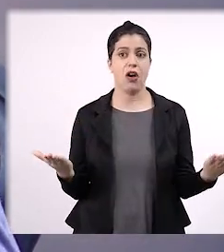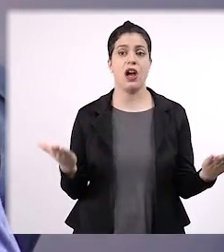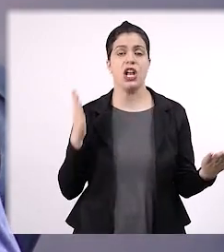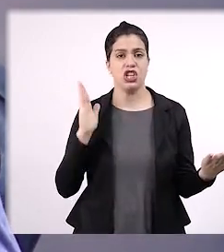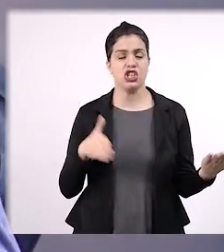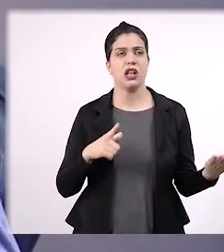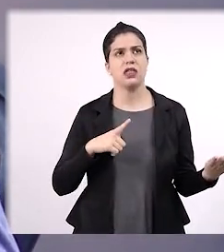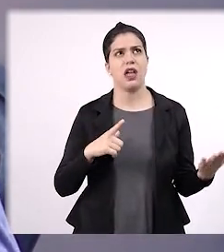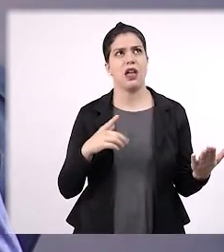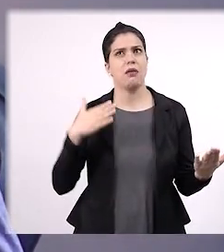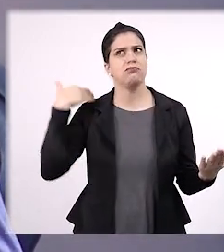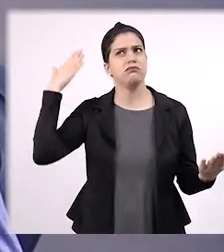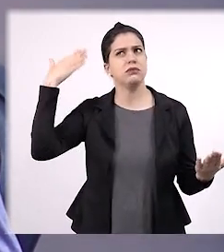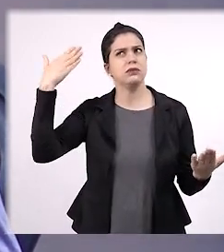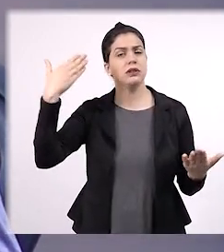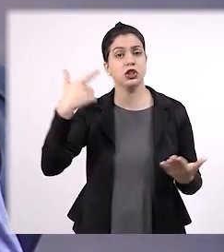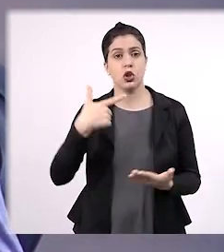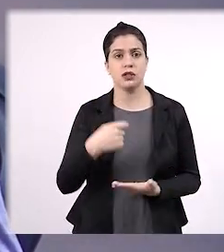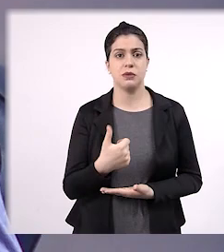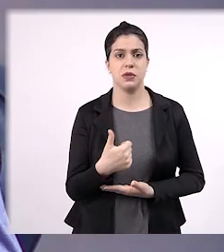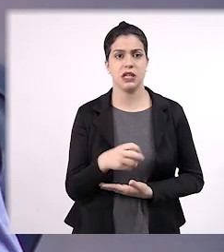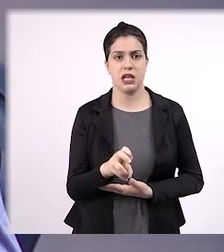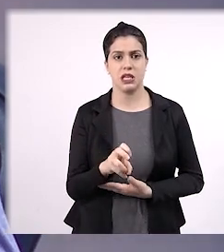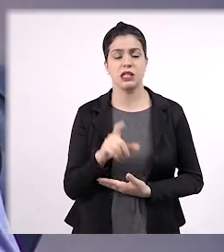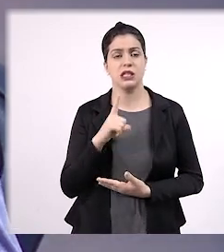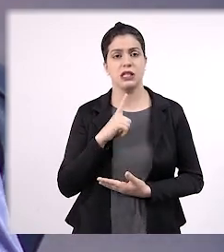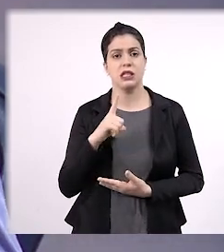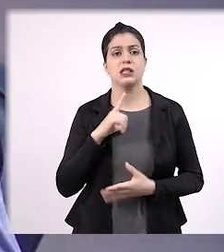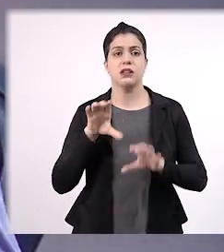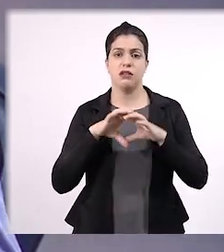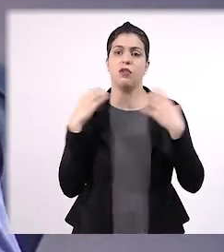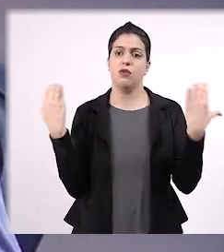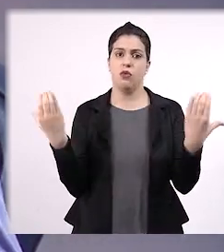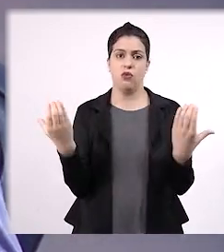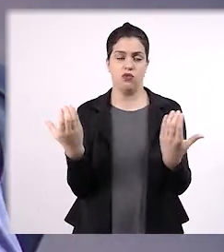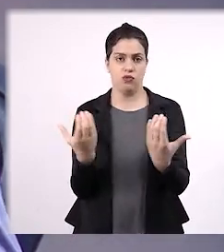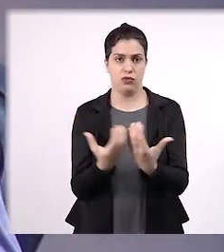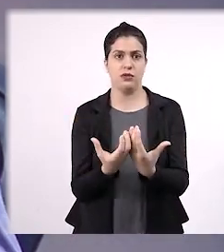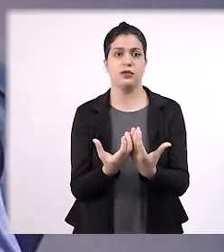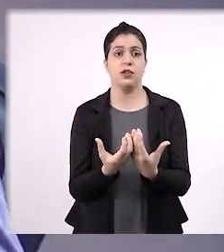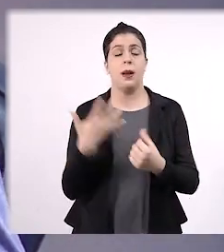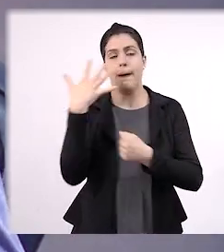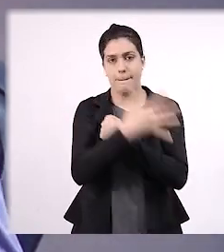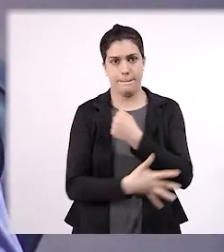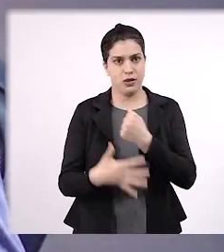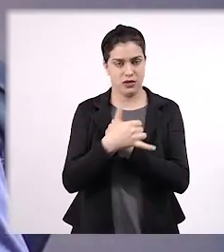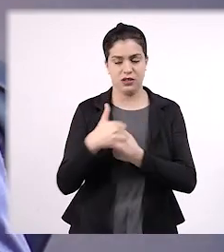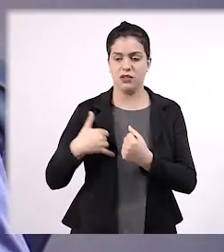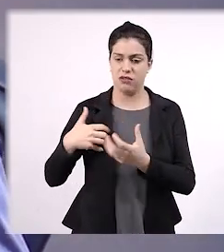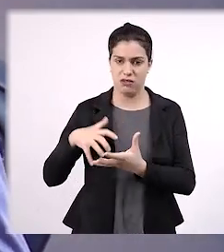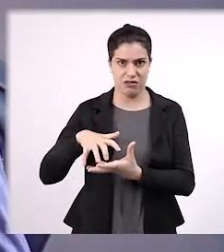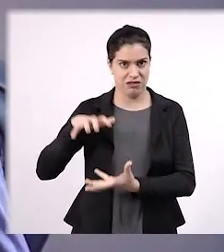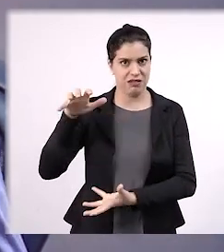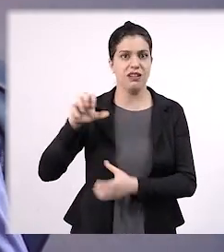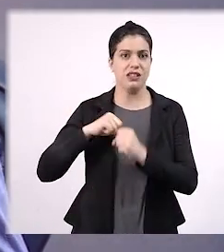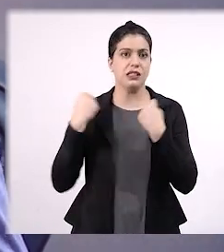desde 2015 uma convenção internacional, a Convenção Interamericana de Proteção aos Direitos da Pessoa